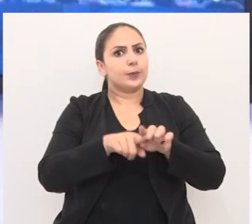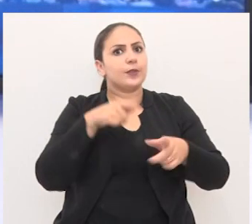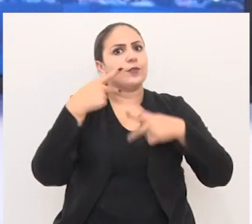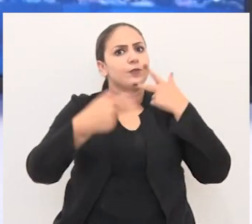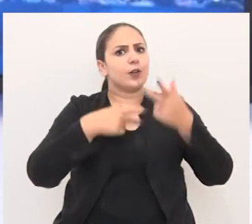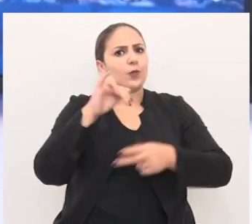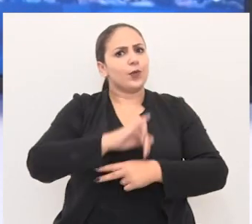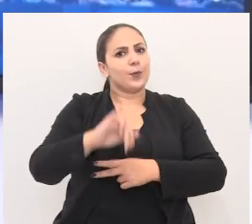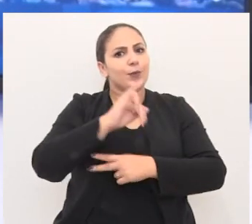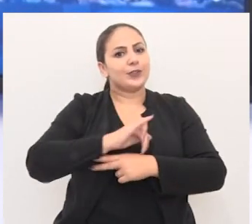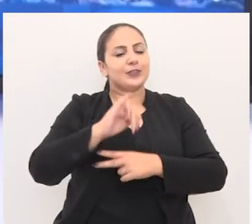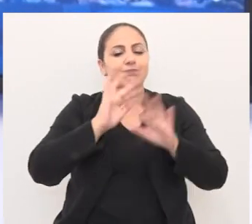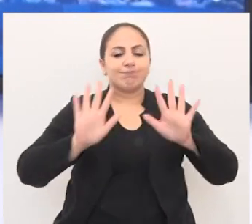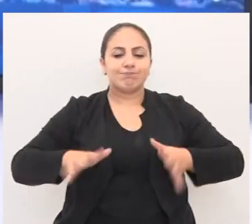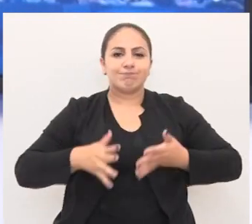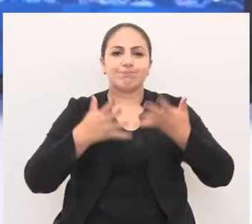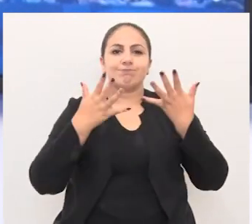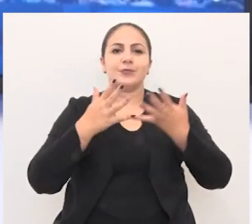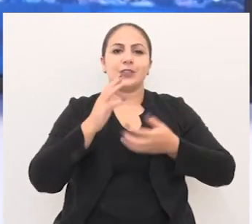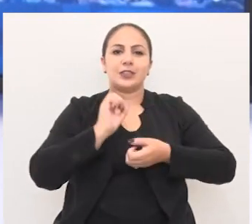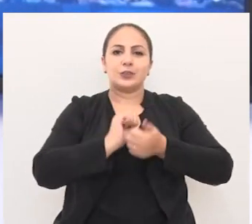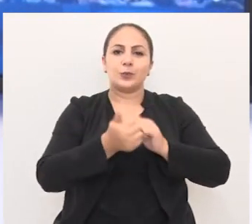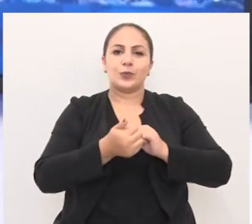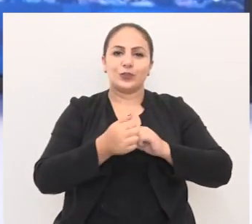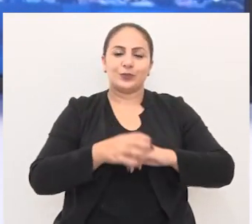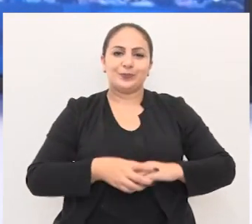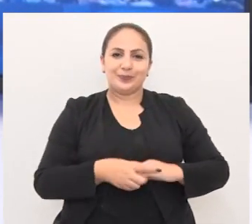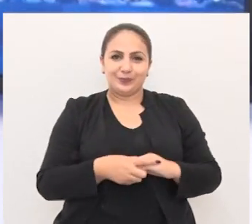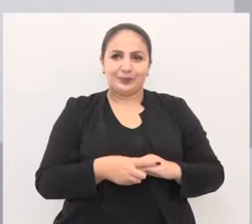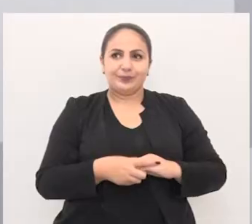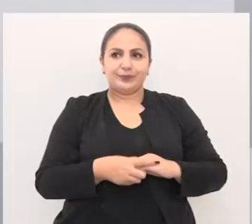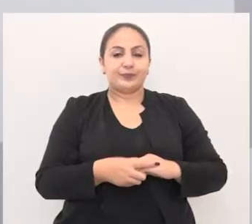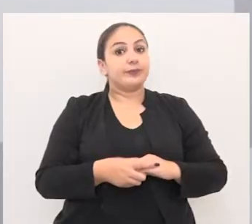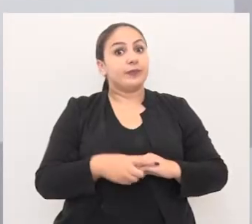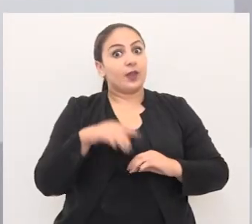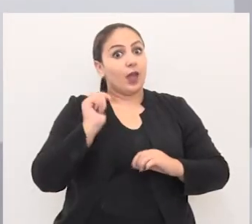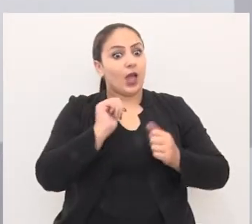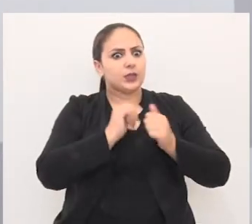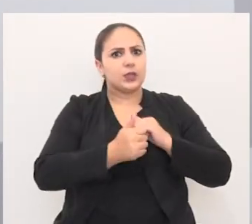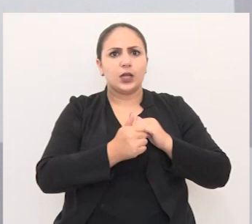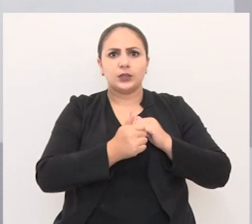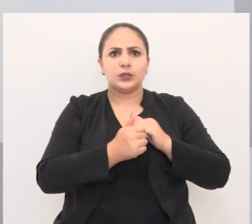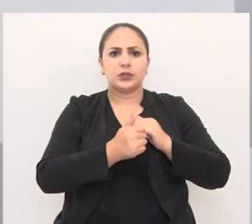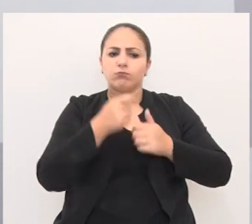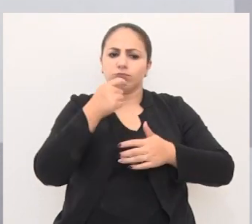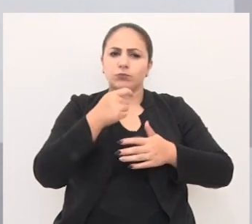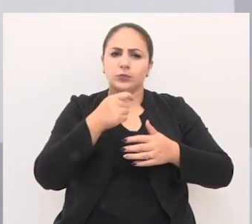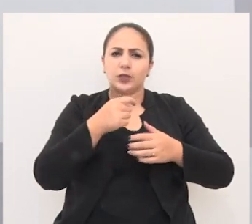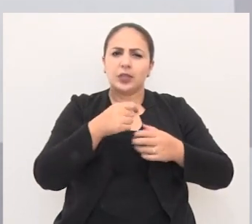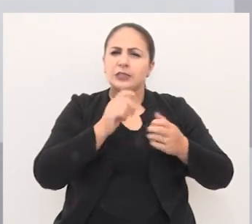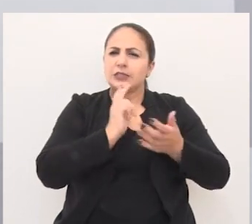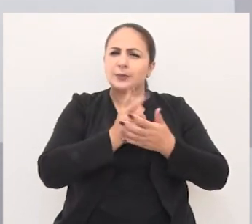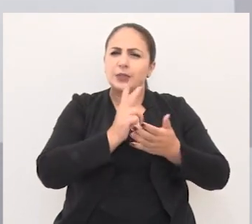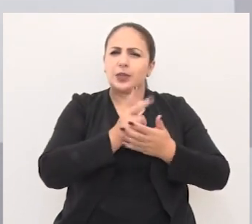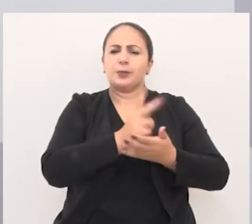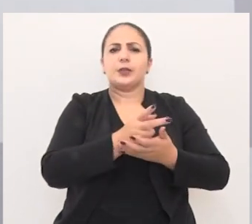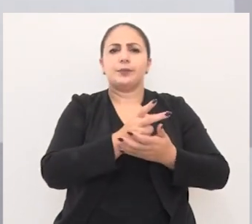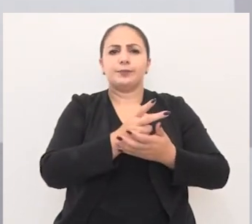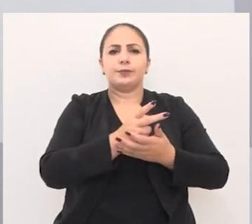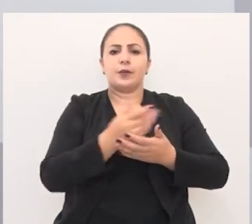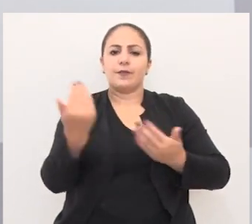que ressaltou a importância de incentivar o esporte local. Atletas de lutas